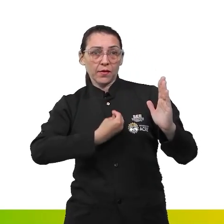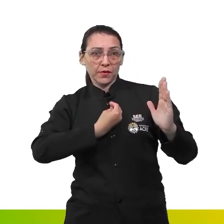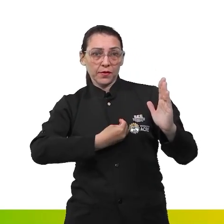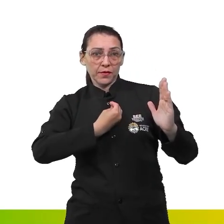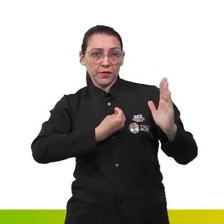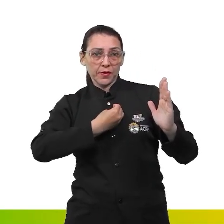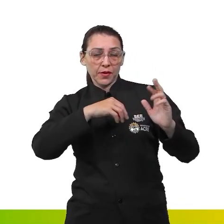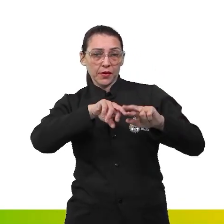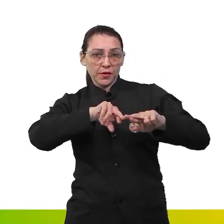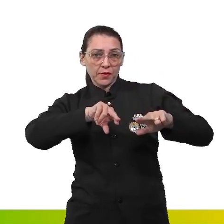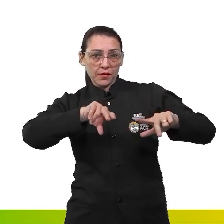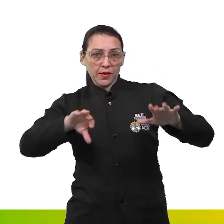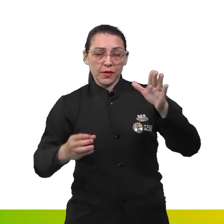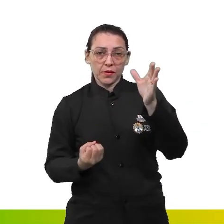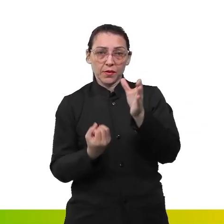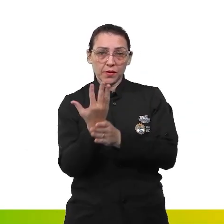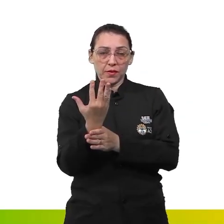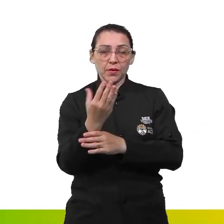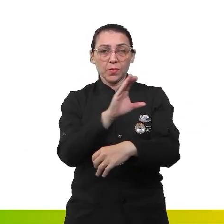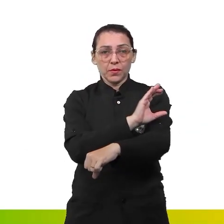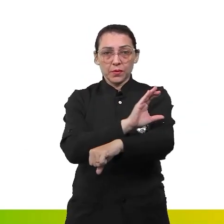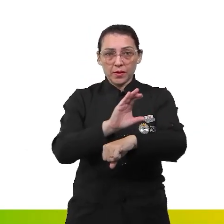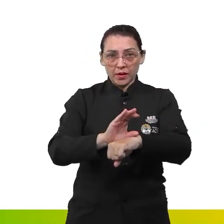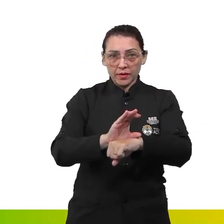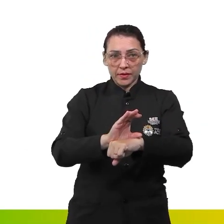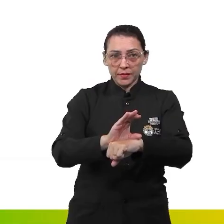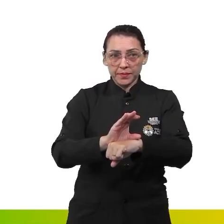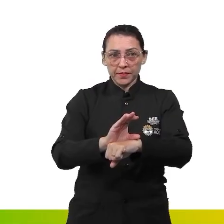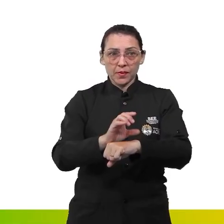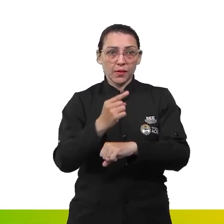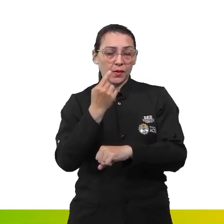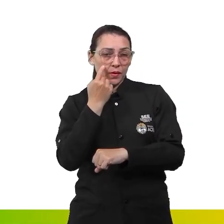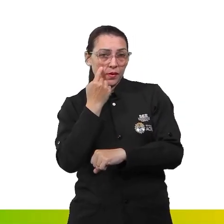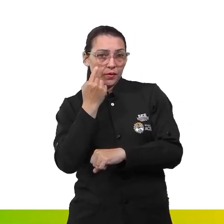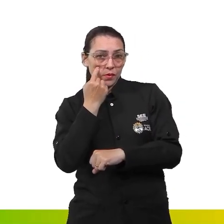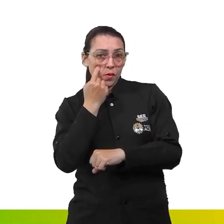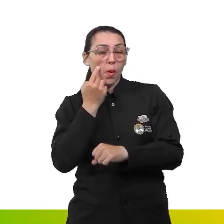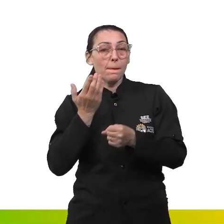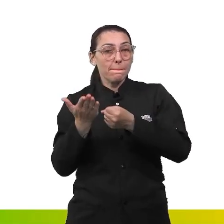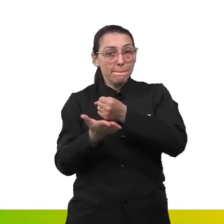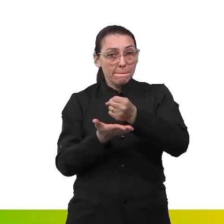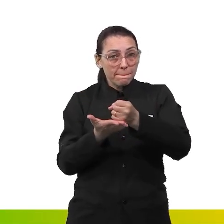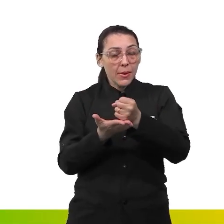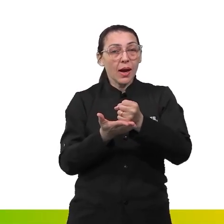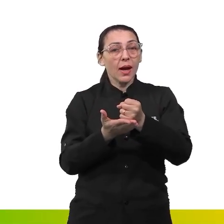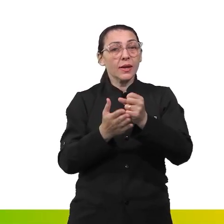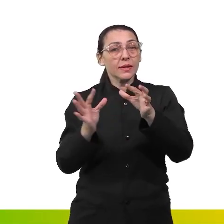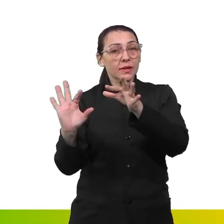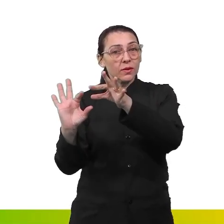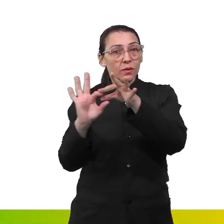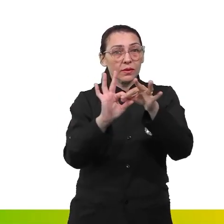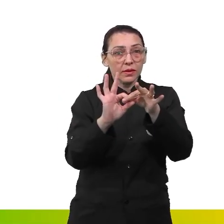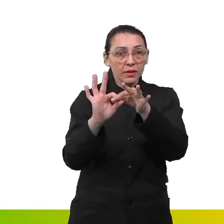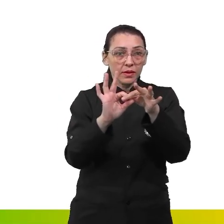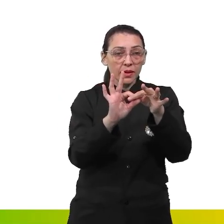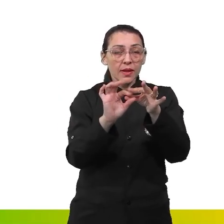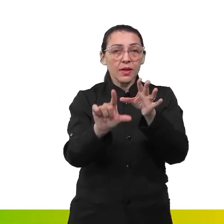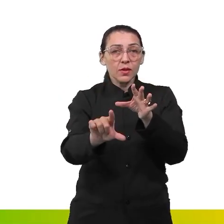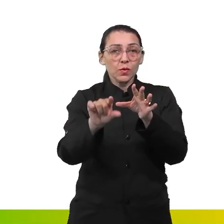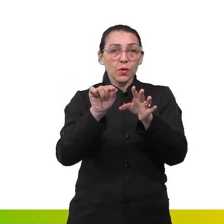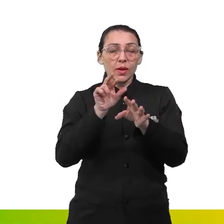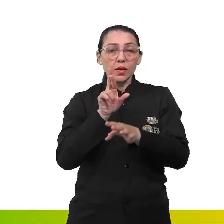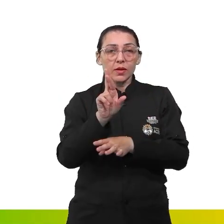de diferentes matrizes culturais. Então, olha só, com base nesse contexto,